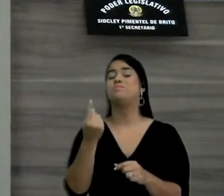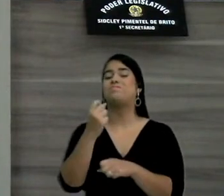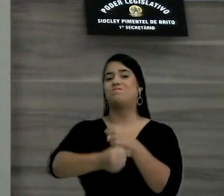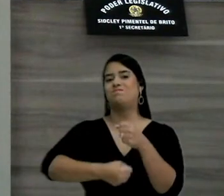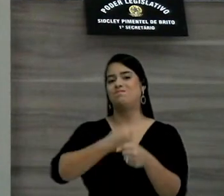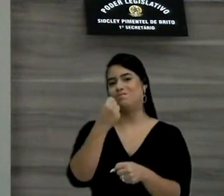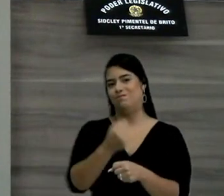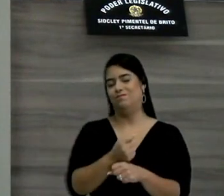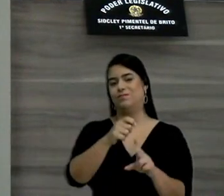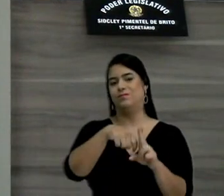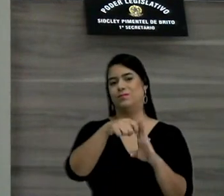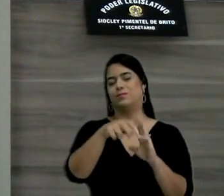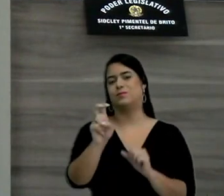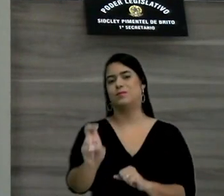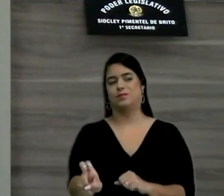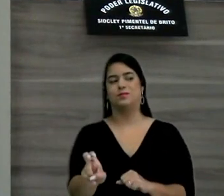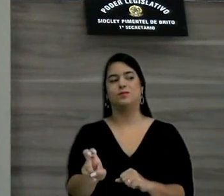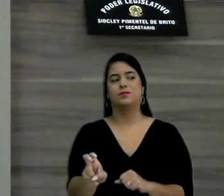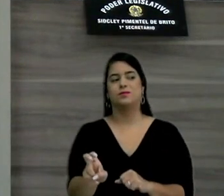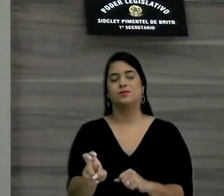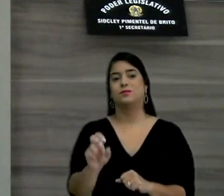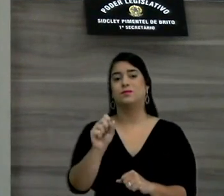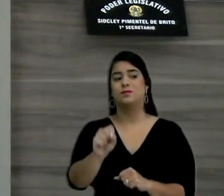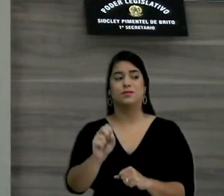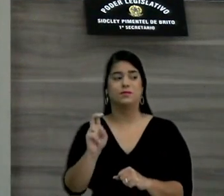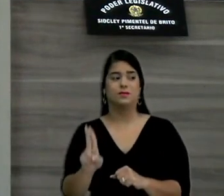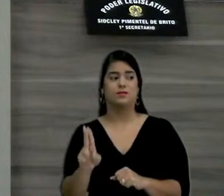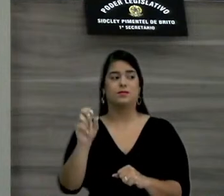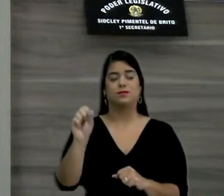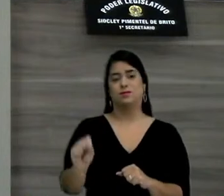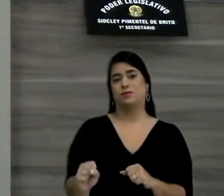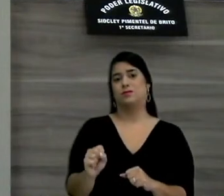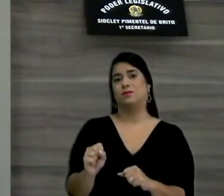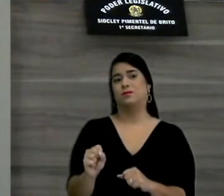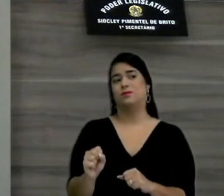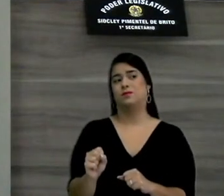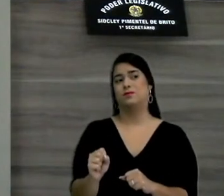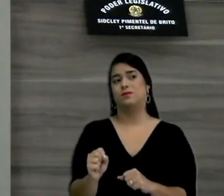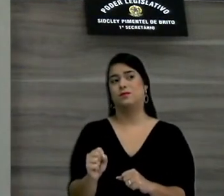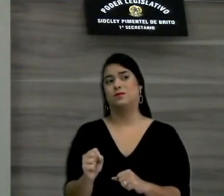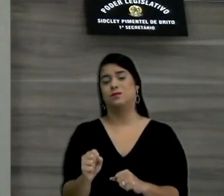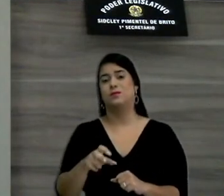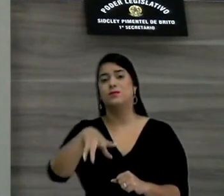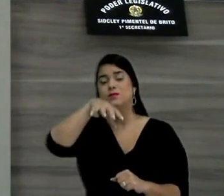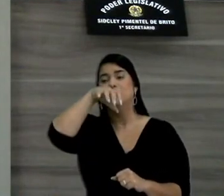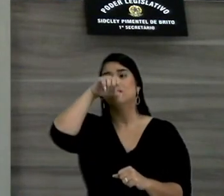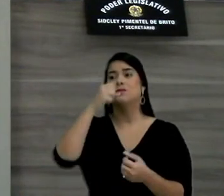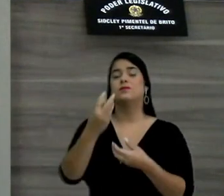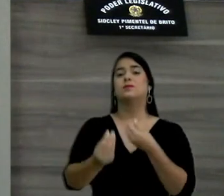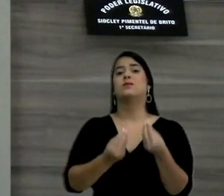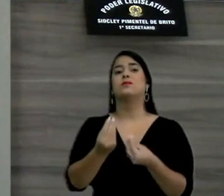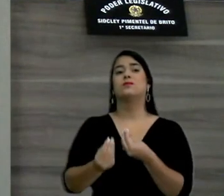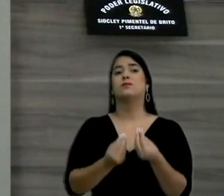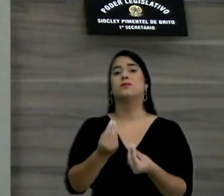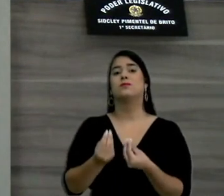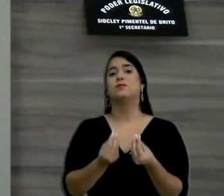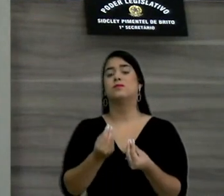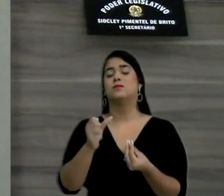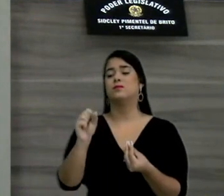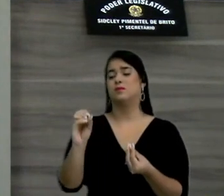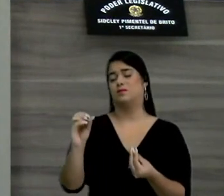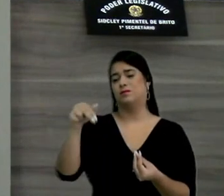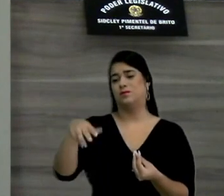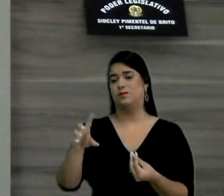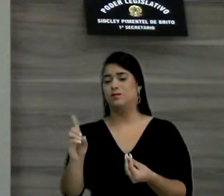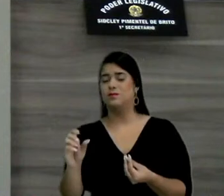guarar através do SUS R respira através de ventilação mecânica e se alimenta através de sonda ran era cadeirante